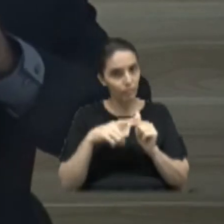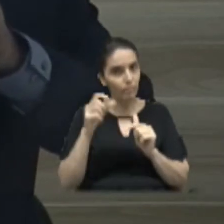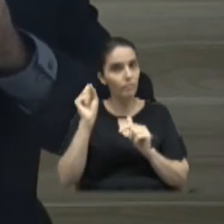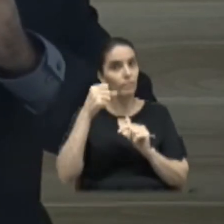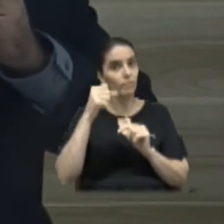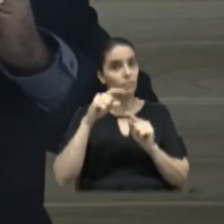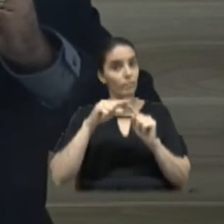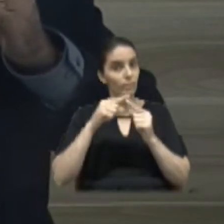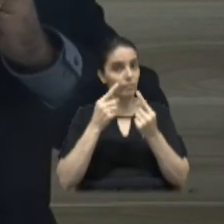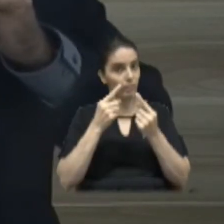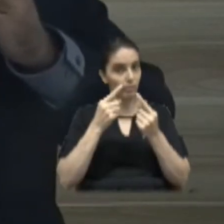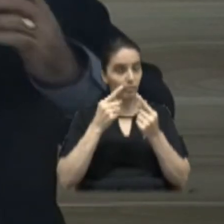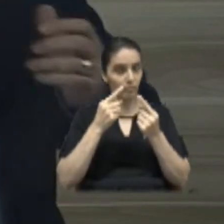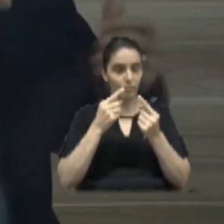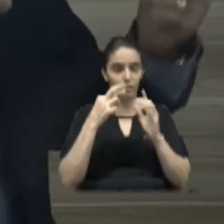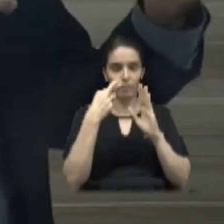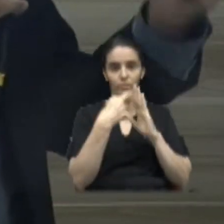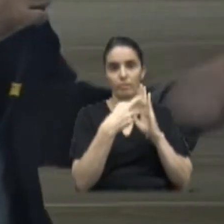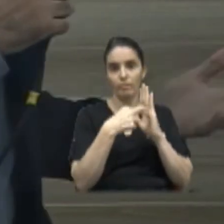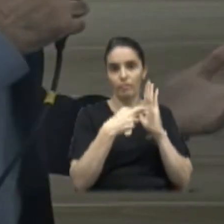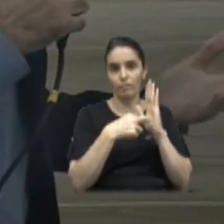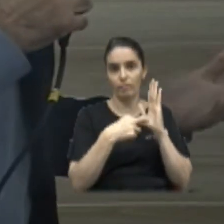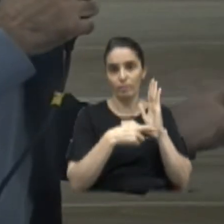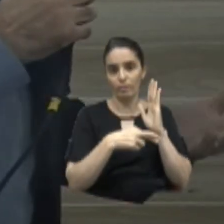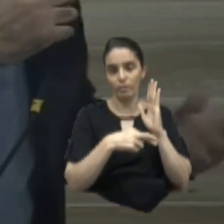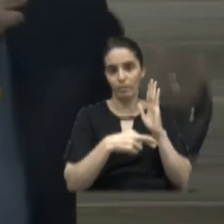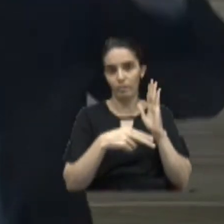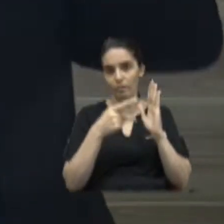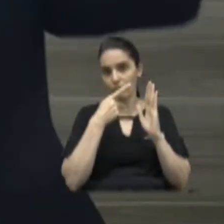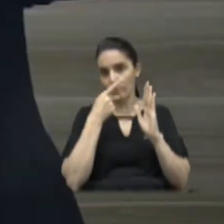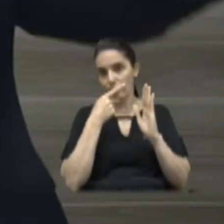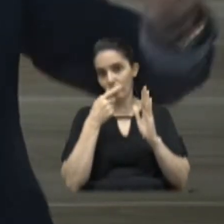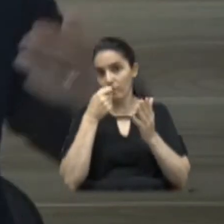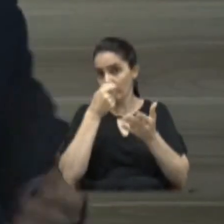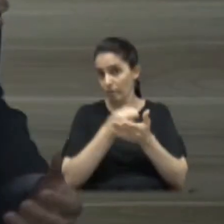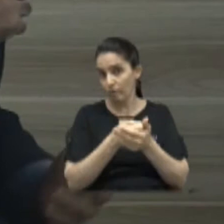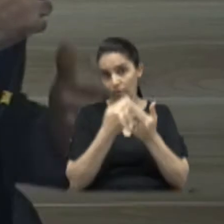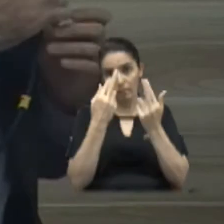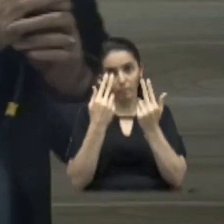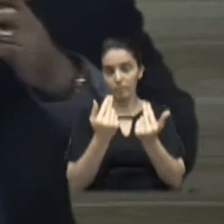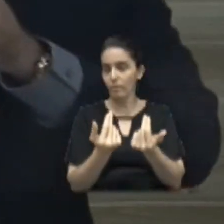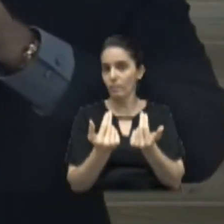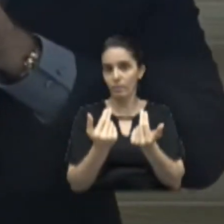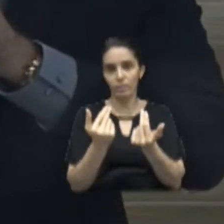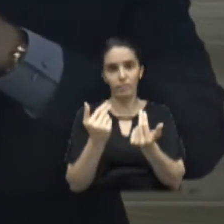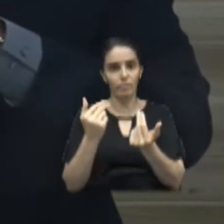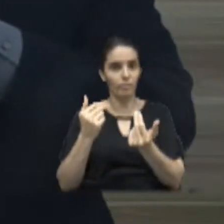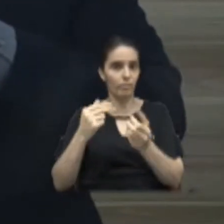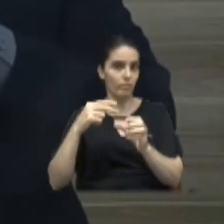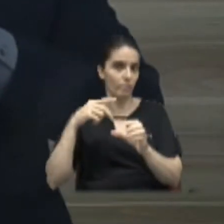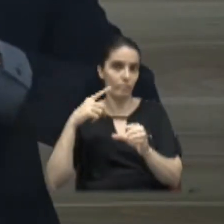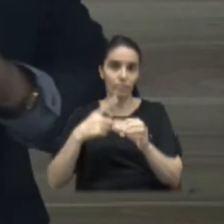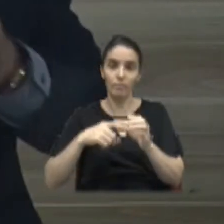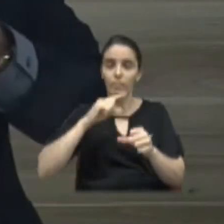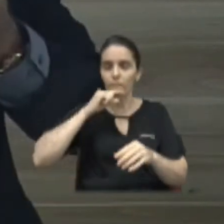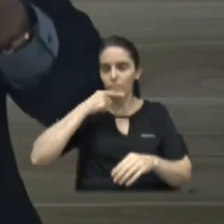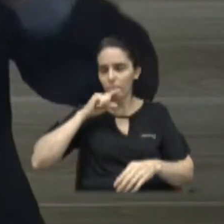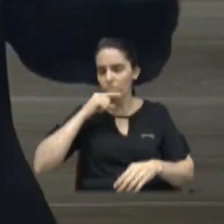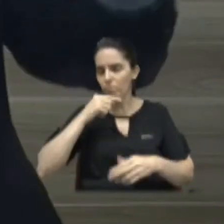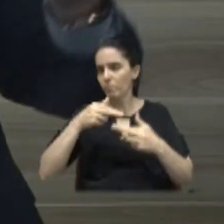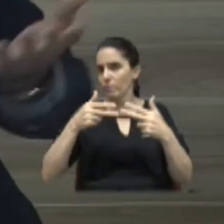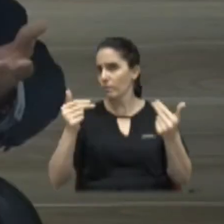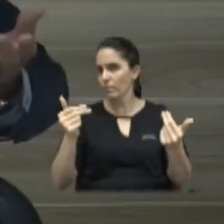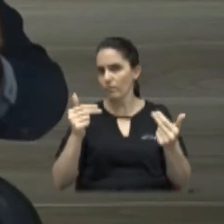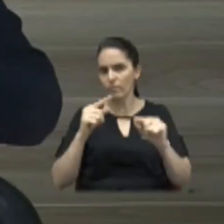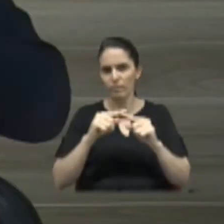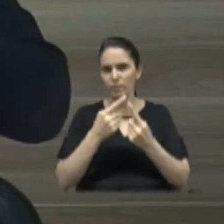regra que nos é imposta para fazer a compra aqui em Limeira é a mesma de Corderópolis, é a mesma de Iracemápolis. Então, não é que